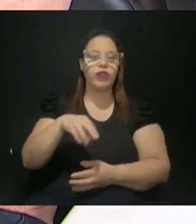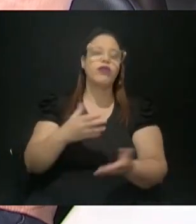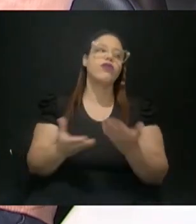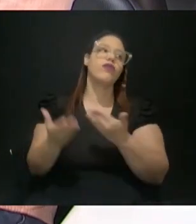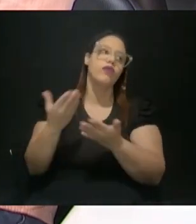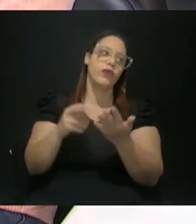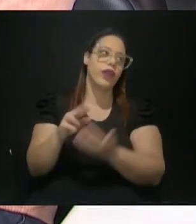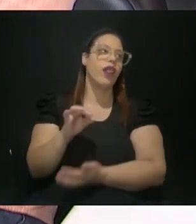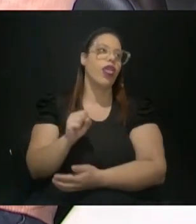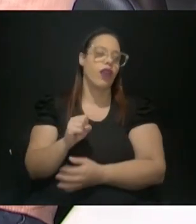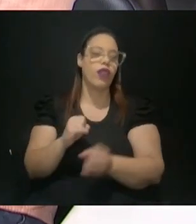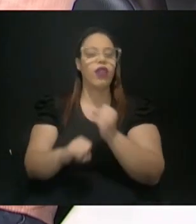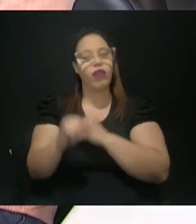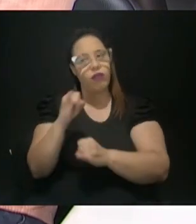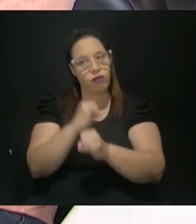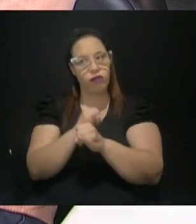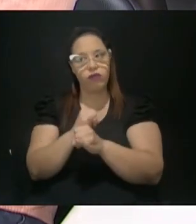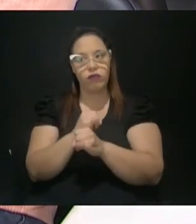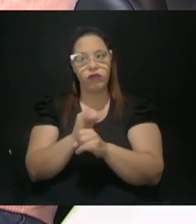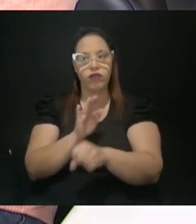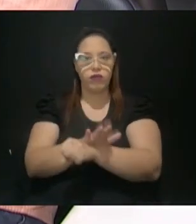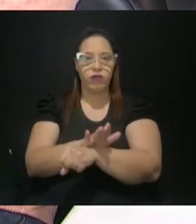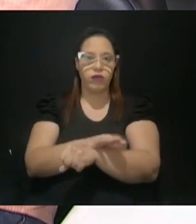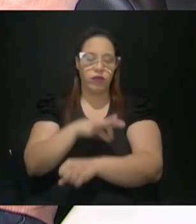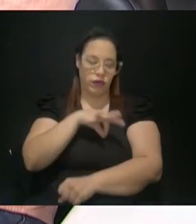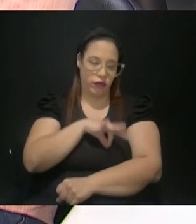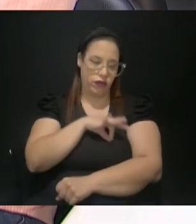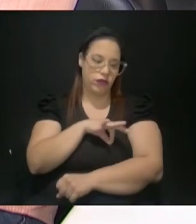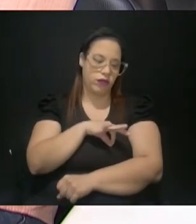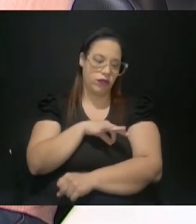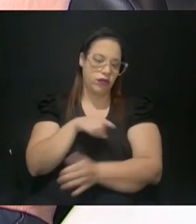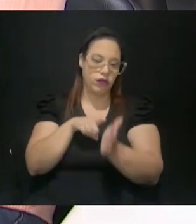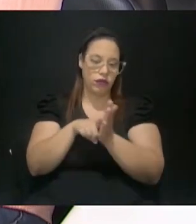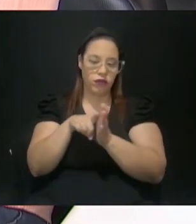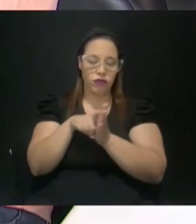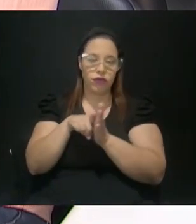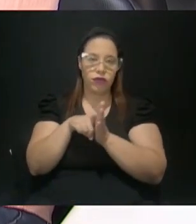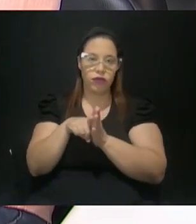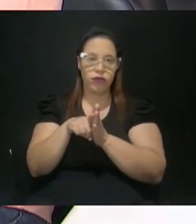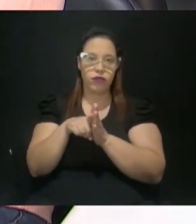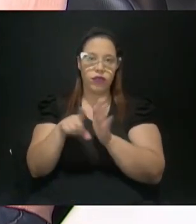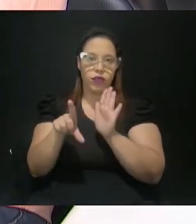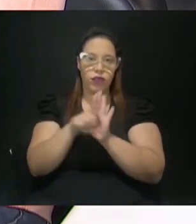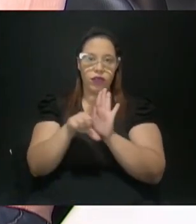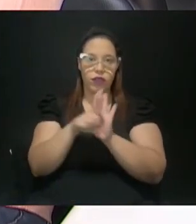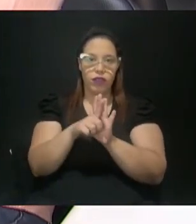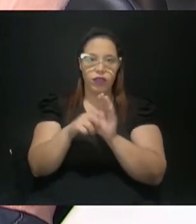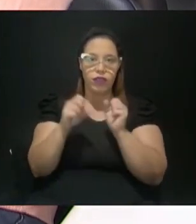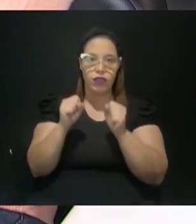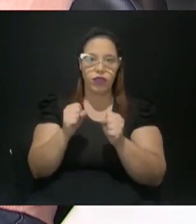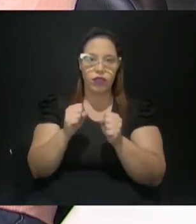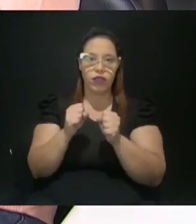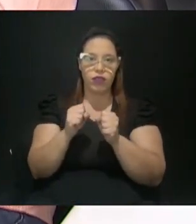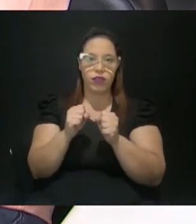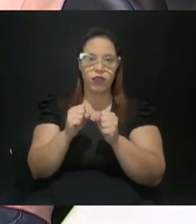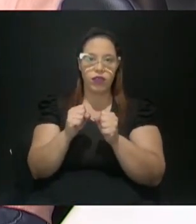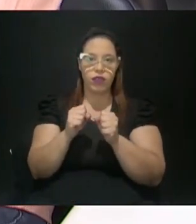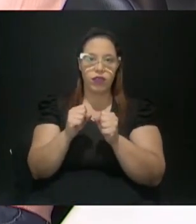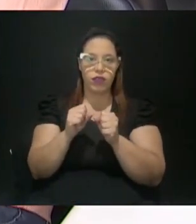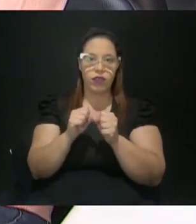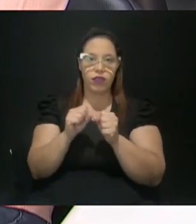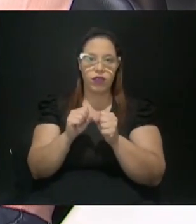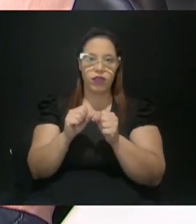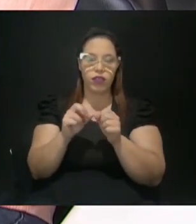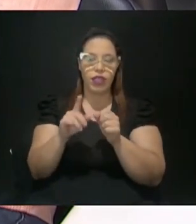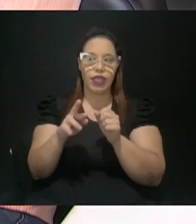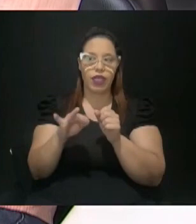internet, ajudando a polícia nessa investigação. E aí eles estão parados pela lei. Então a pessoa pode pegar ali, fazer alguma coisa ilícita, achar